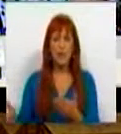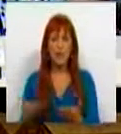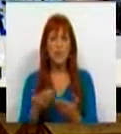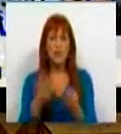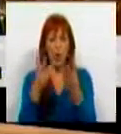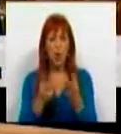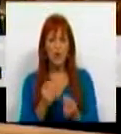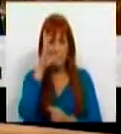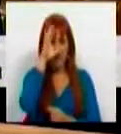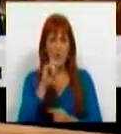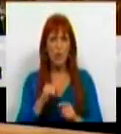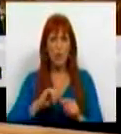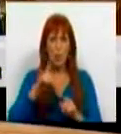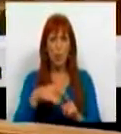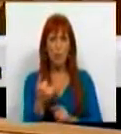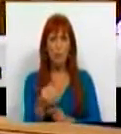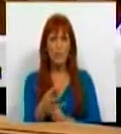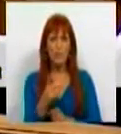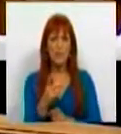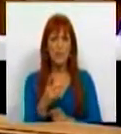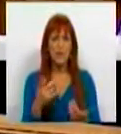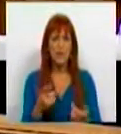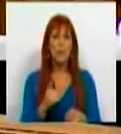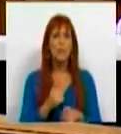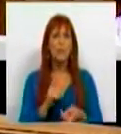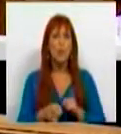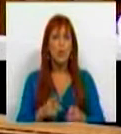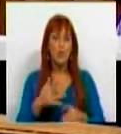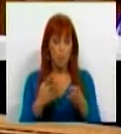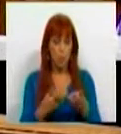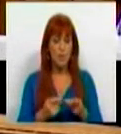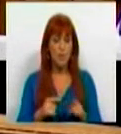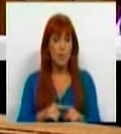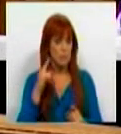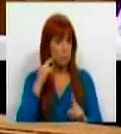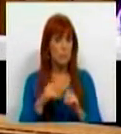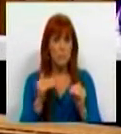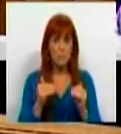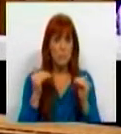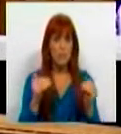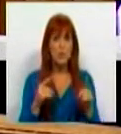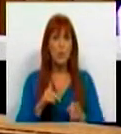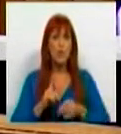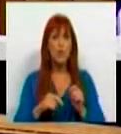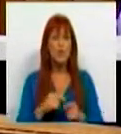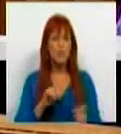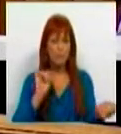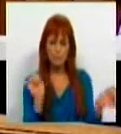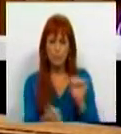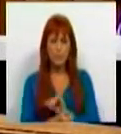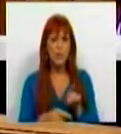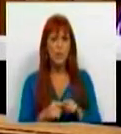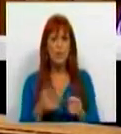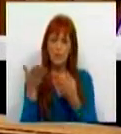deste Orçamento de Estado para 2016. Trata-se de um orçamento com ambição, trata-se de uma viragem